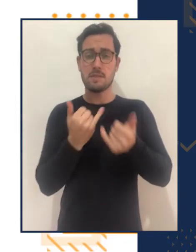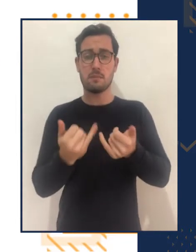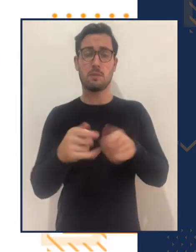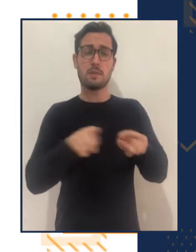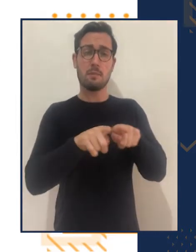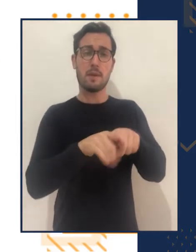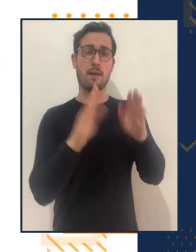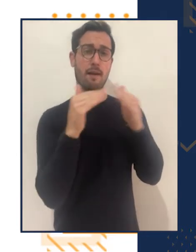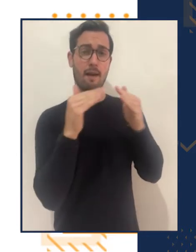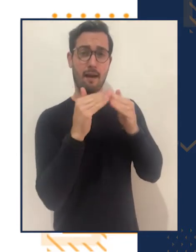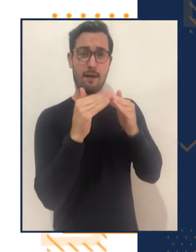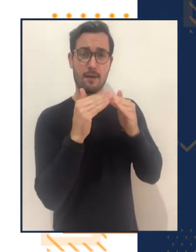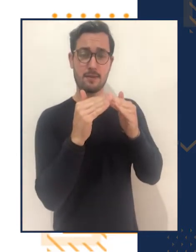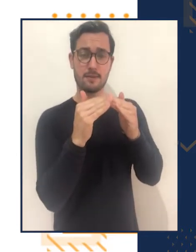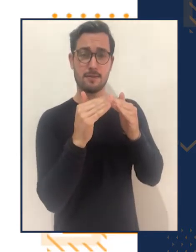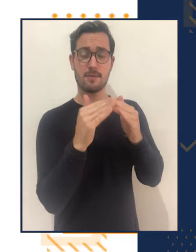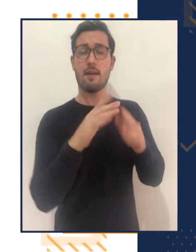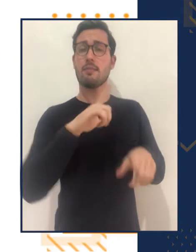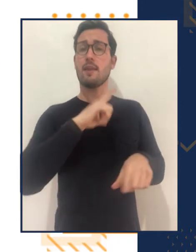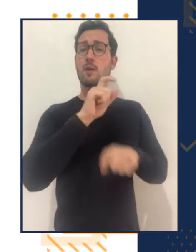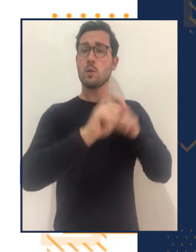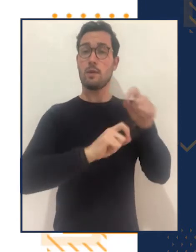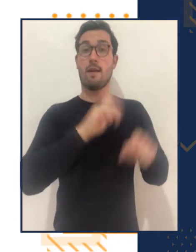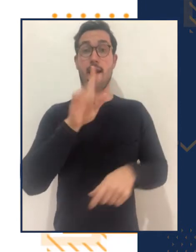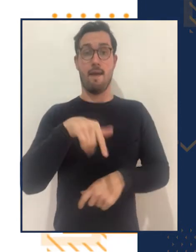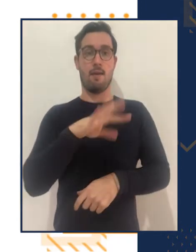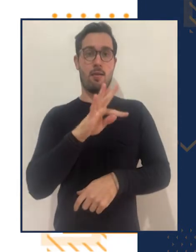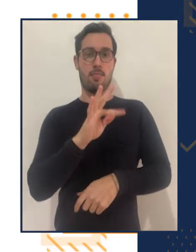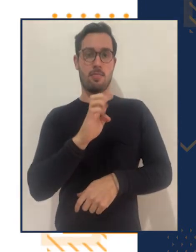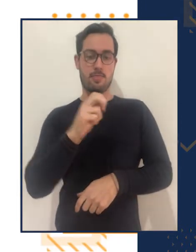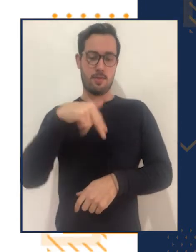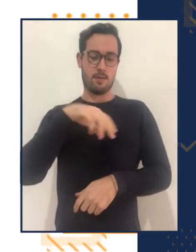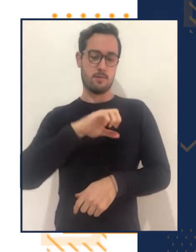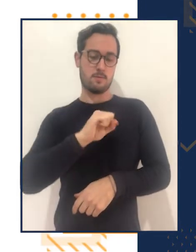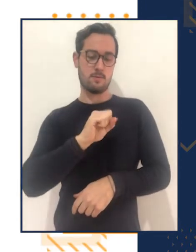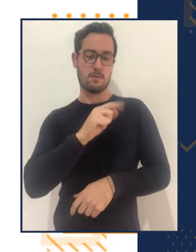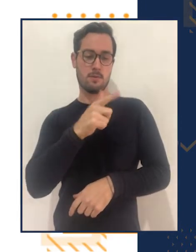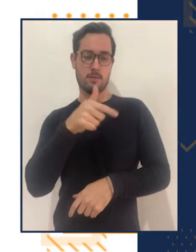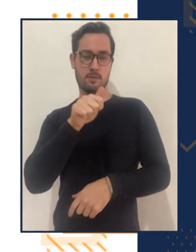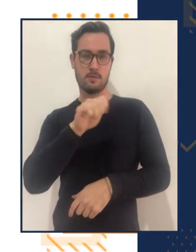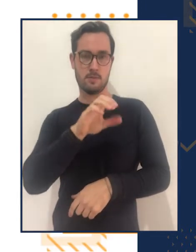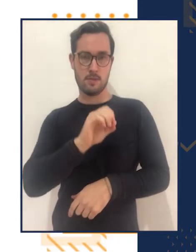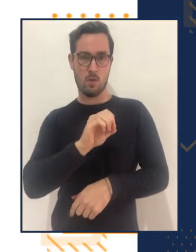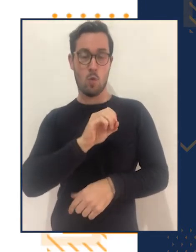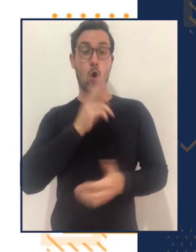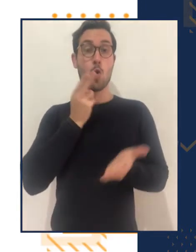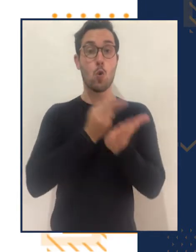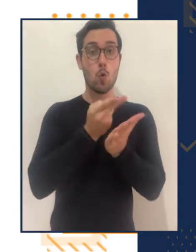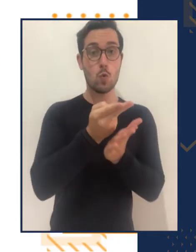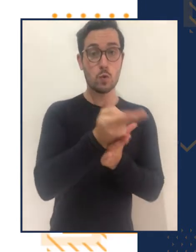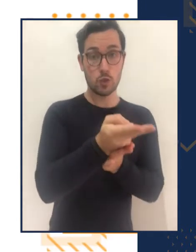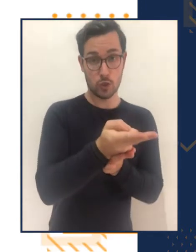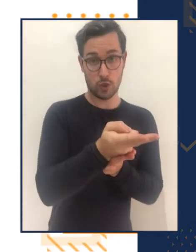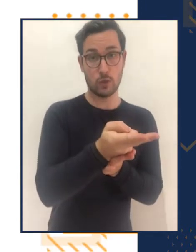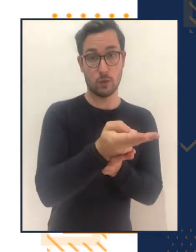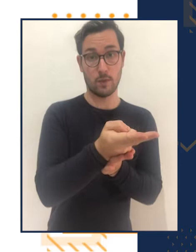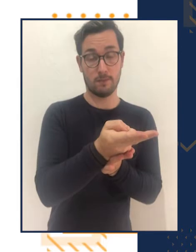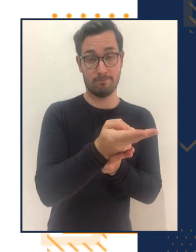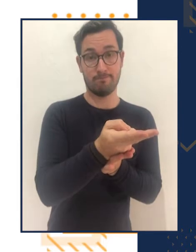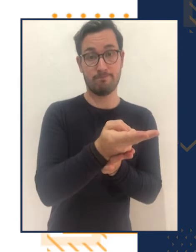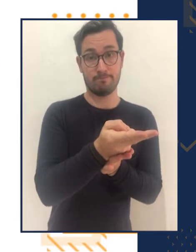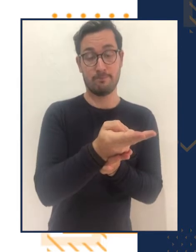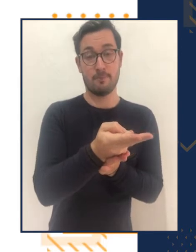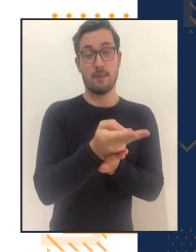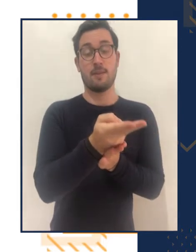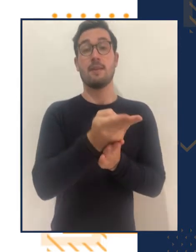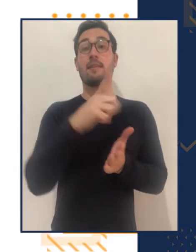elétrica residencial, aí no caso, ela é alternada, da pilha é uma tensão contínua, que não varia com o tempo, e a tensão residencial,